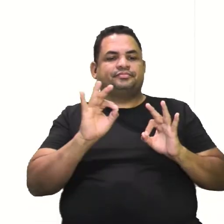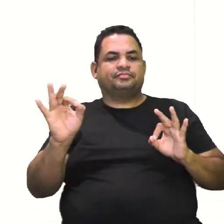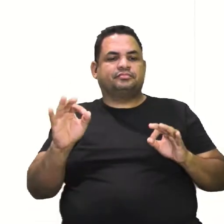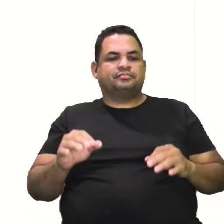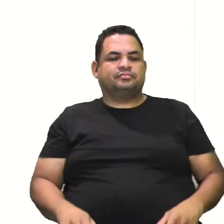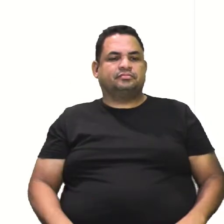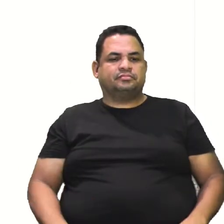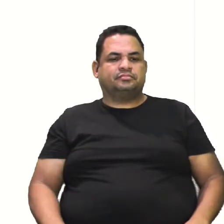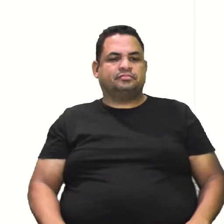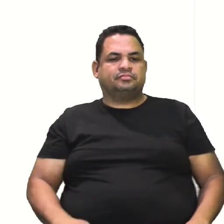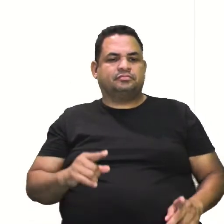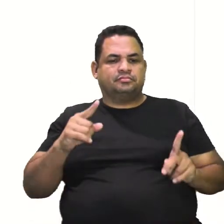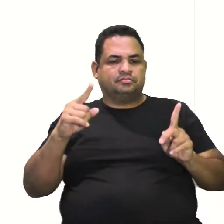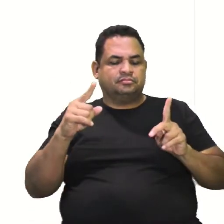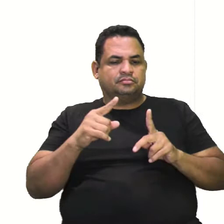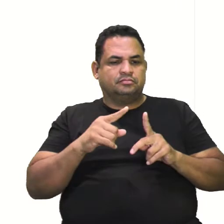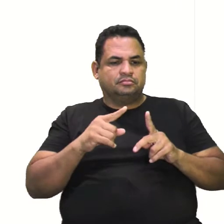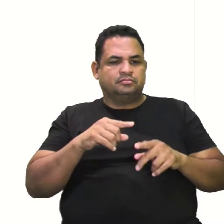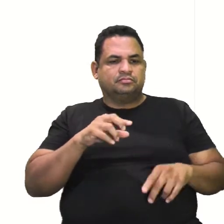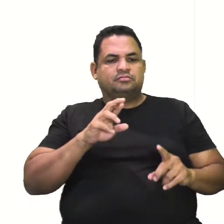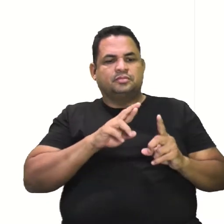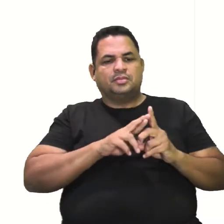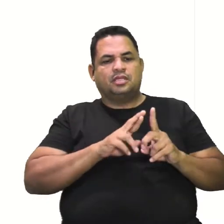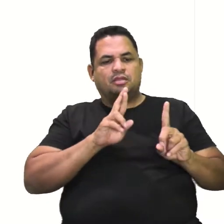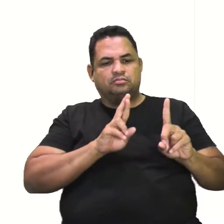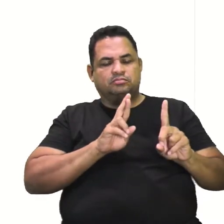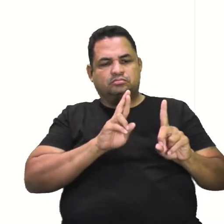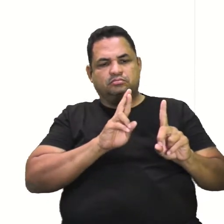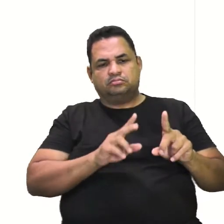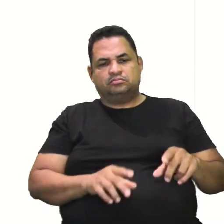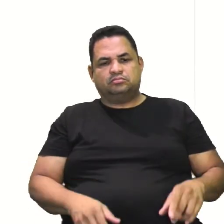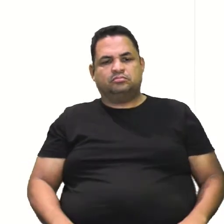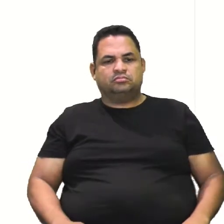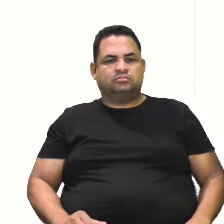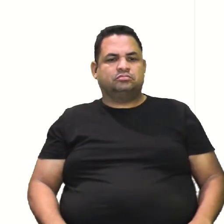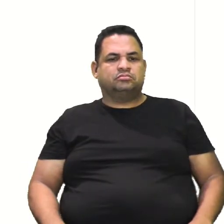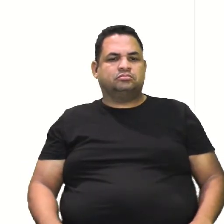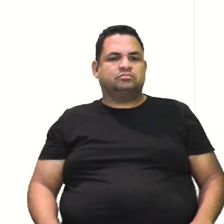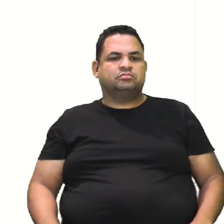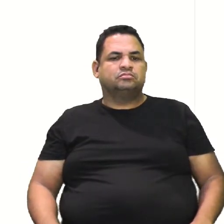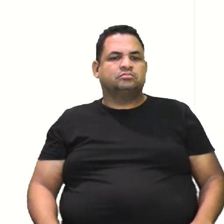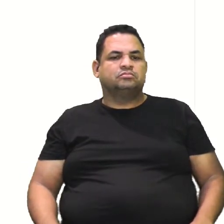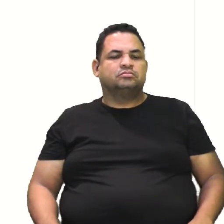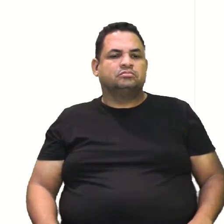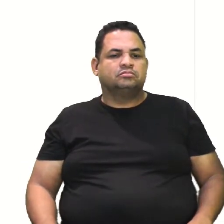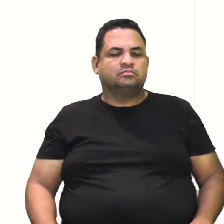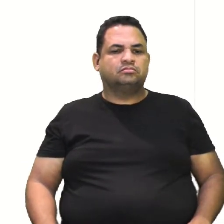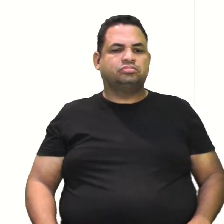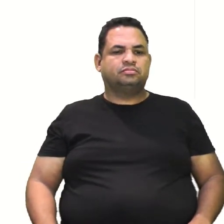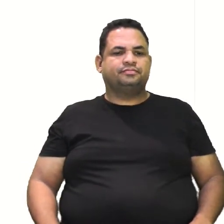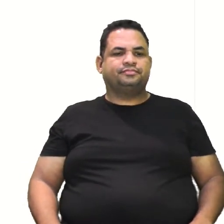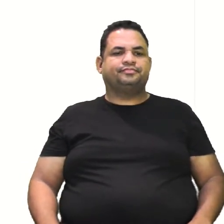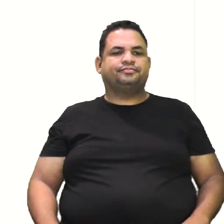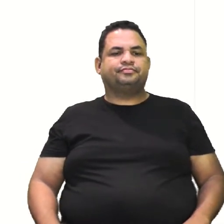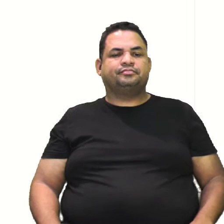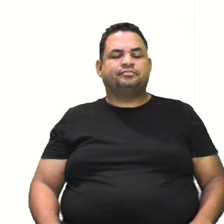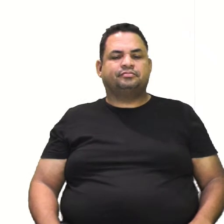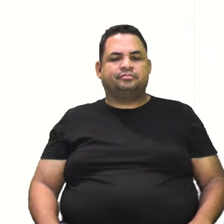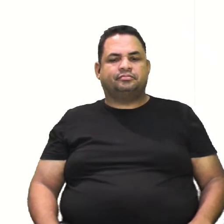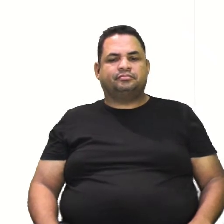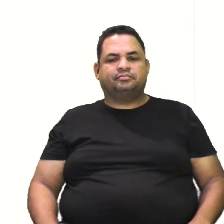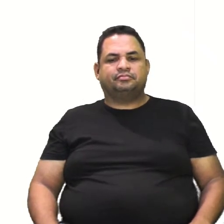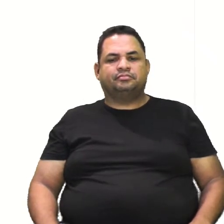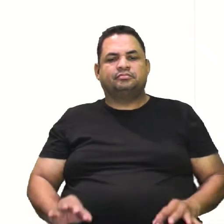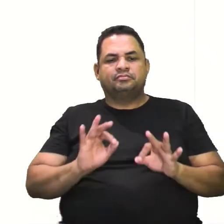distância agora vai ser menor que o raio, porque o meu raio vai até a extremidade, né? Então, essa distância